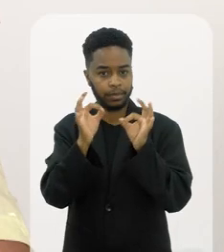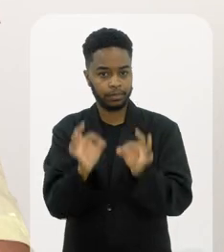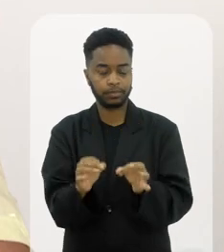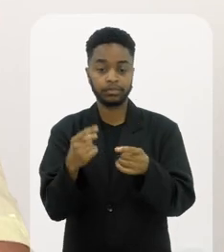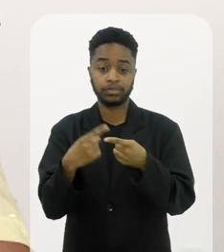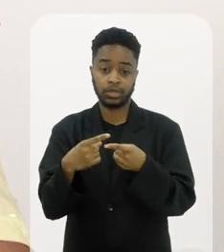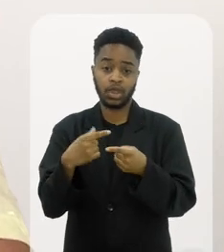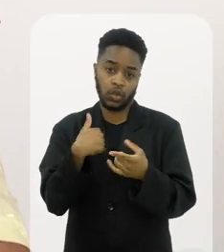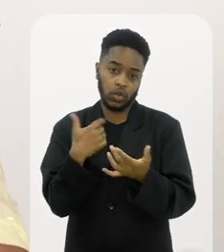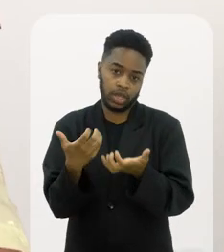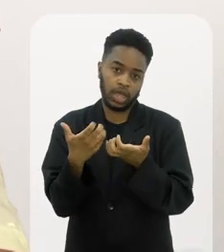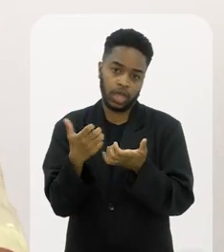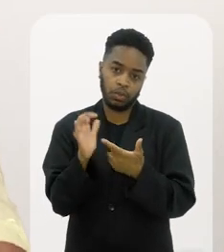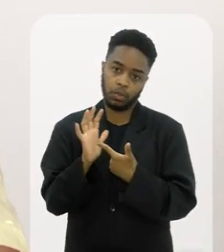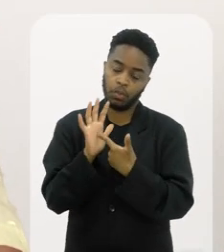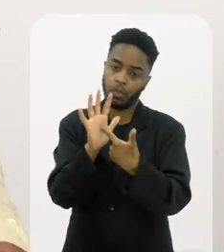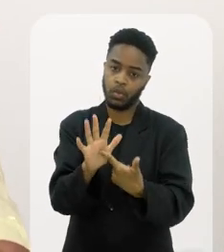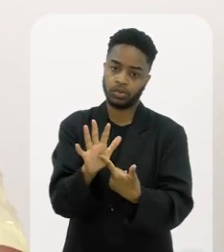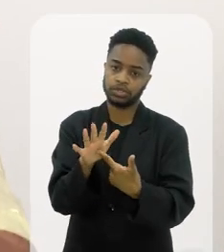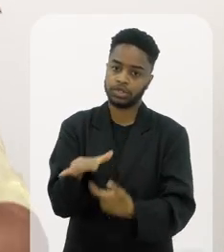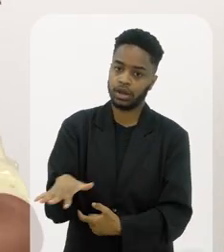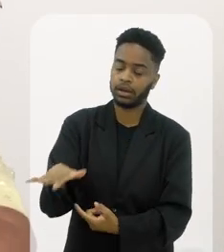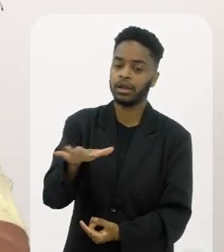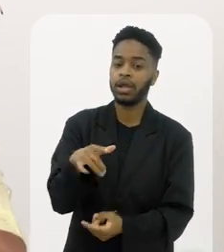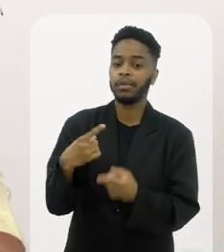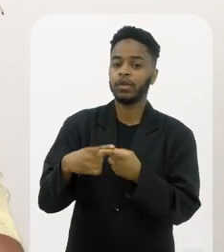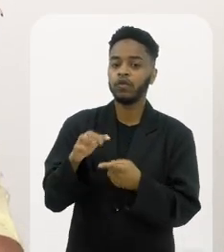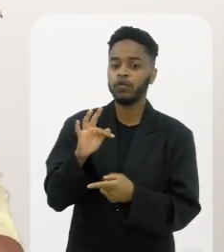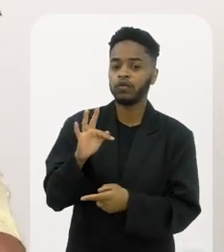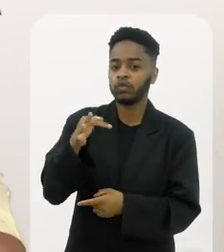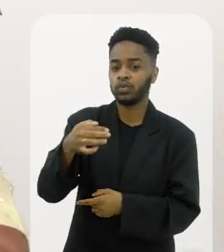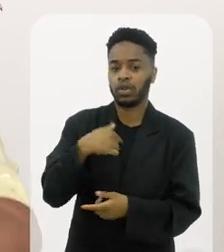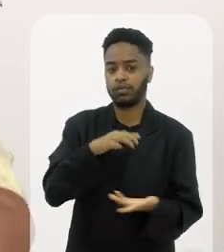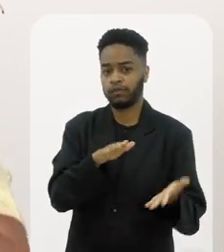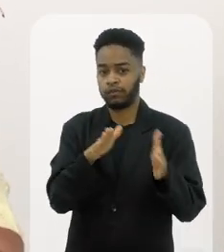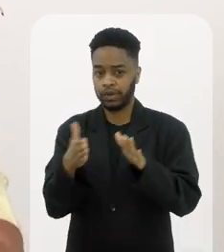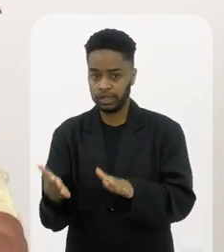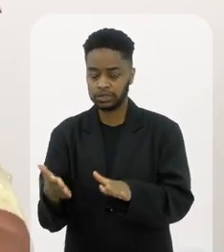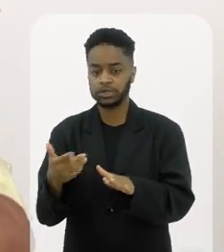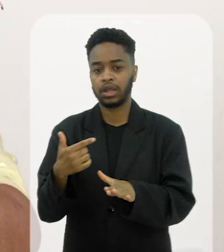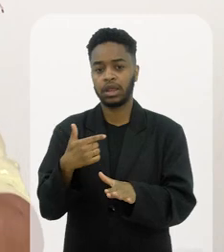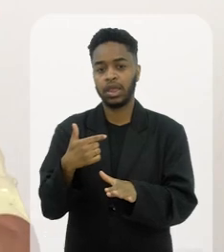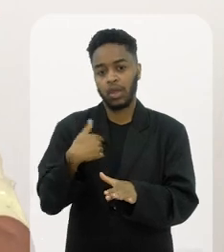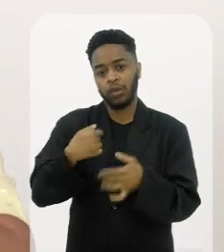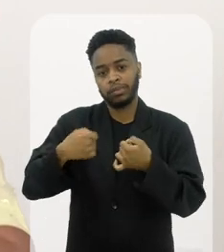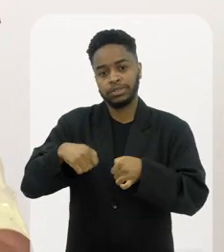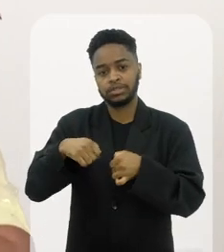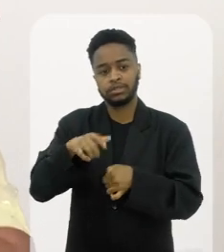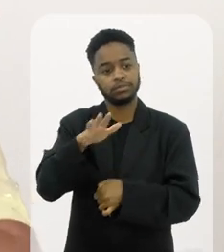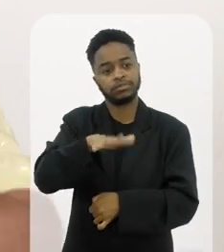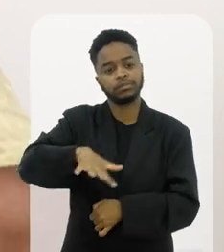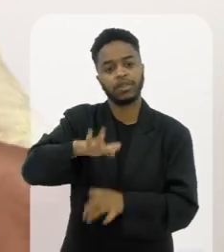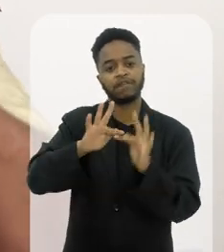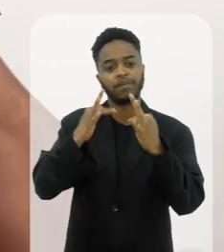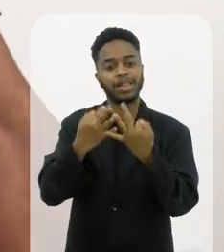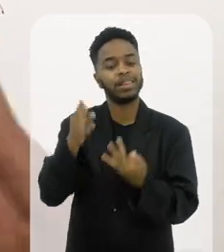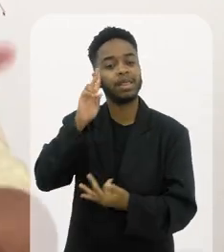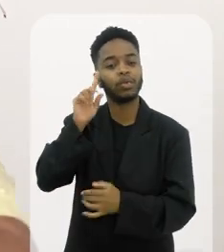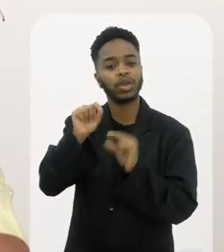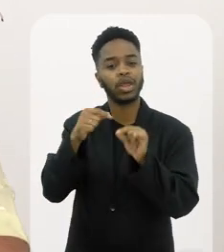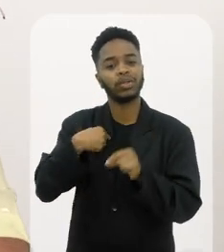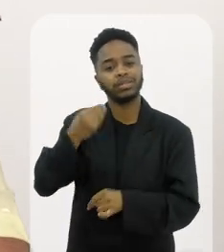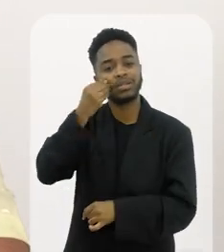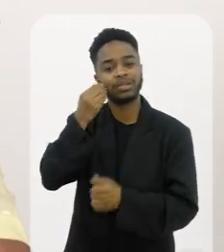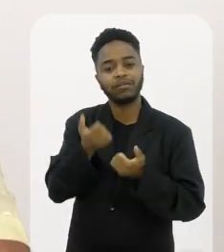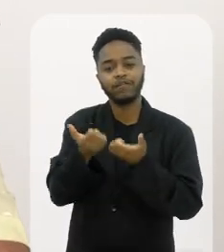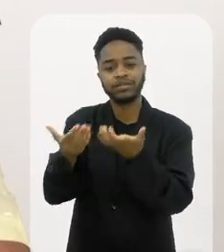diferença na família. Eu acho que é isso que eu quero deixar para eles, né? O dia que eu não estiver mais aqui, que eles se lembrem de mim como era essa pessoa